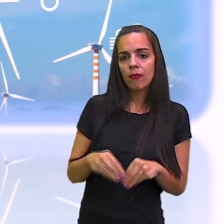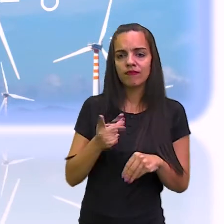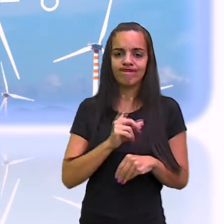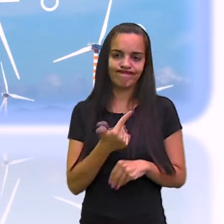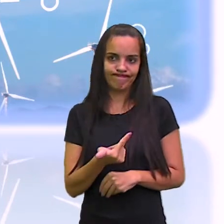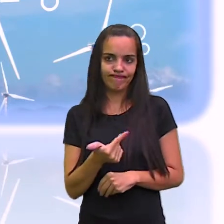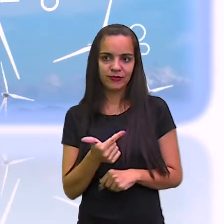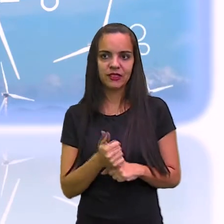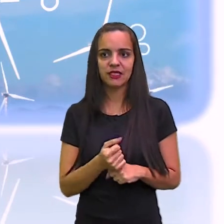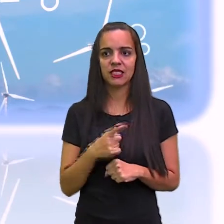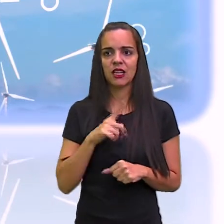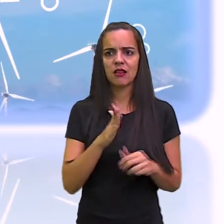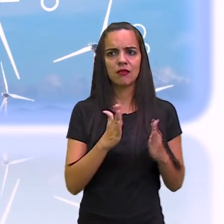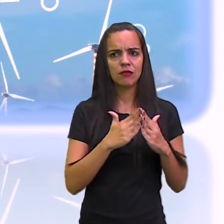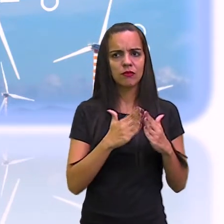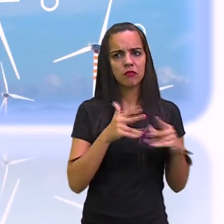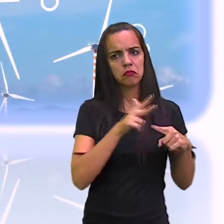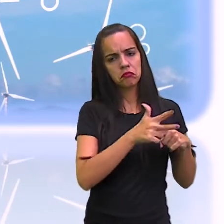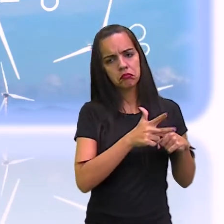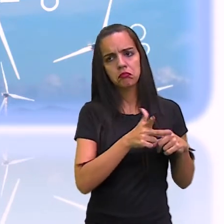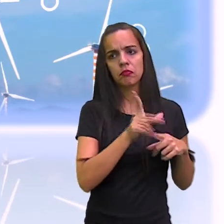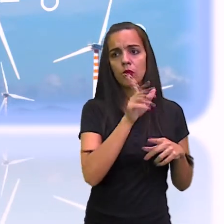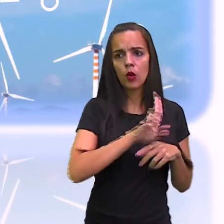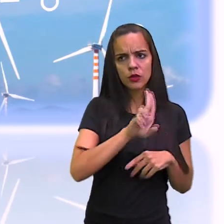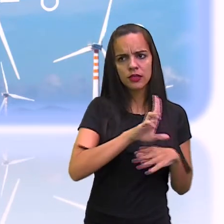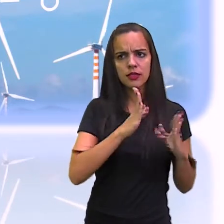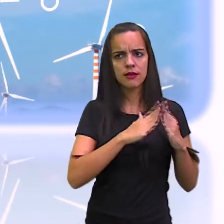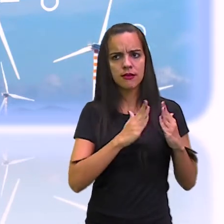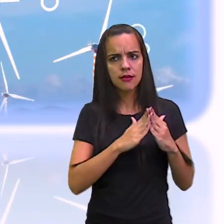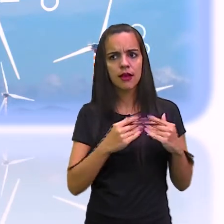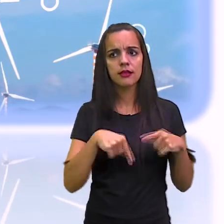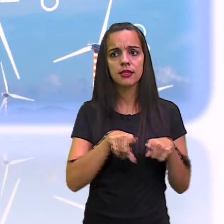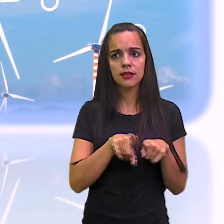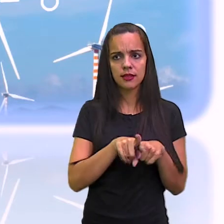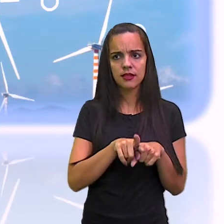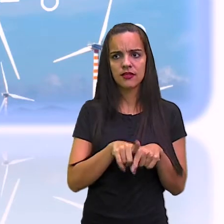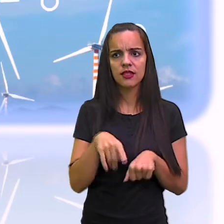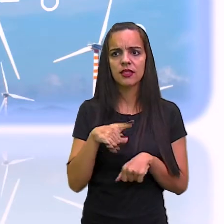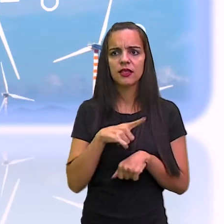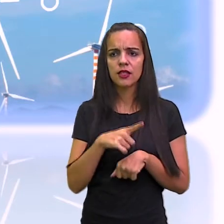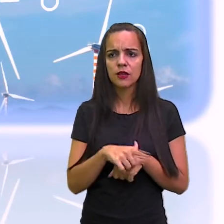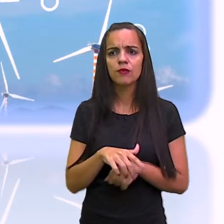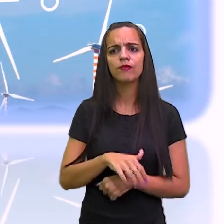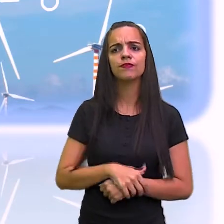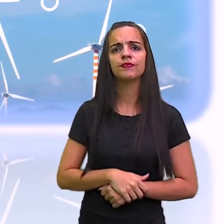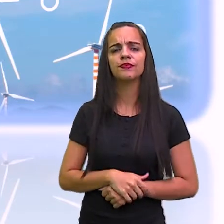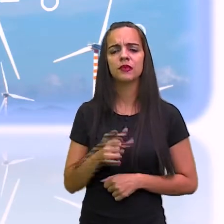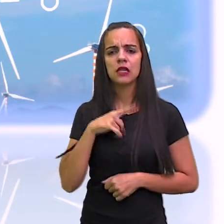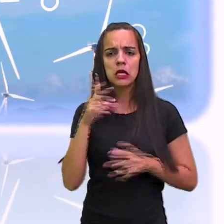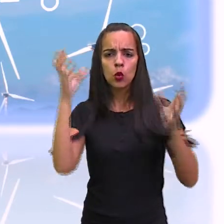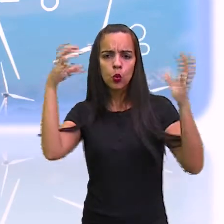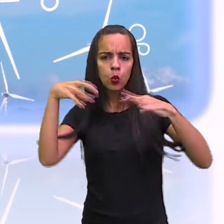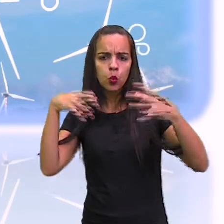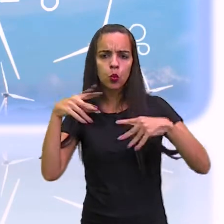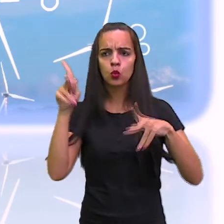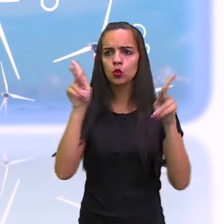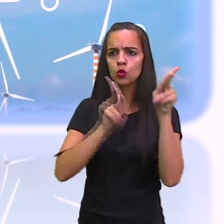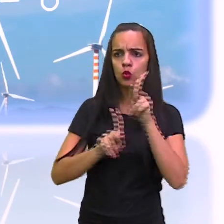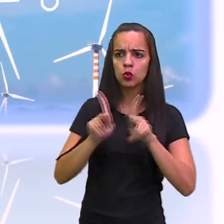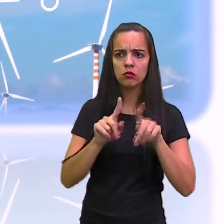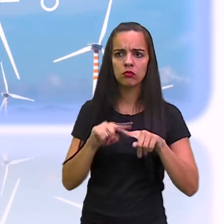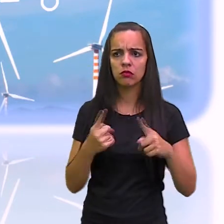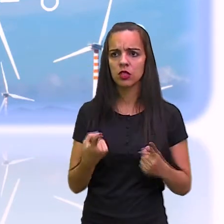não vai emitir gases que podem propiciar aí o aumento do efeito estufa, não vai